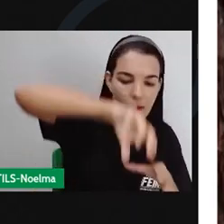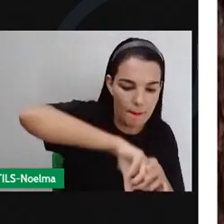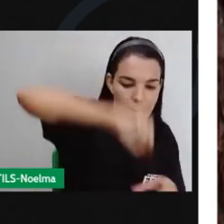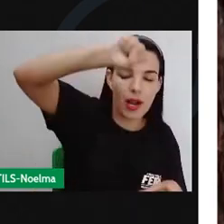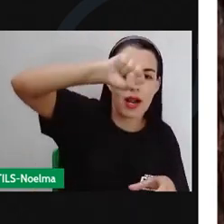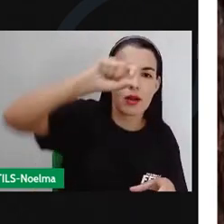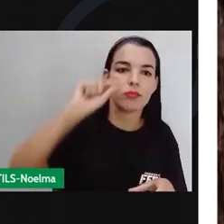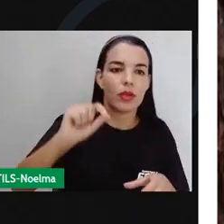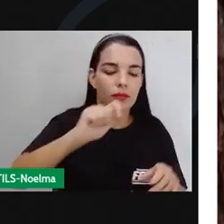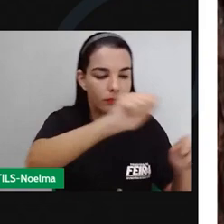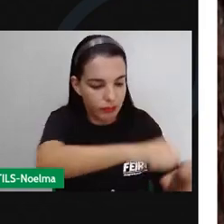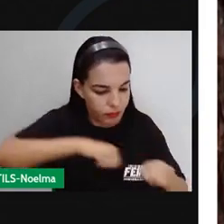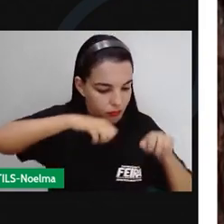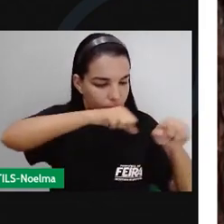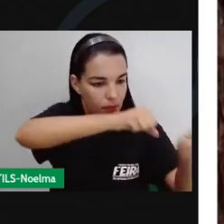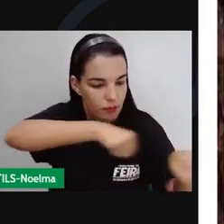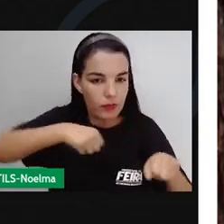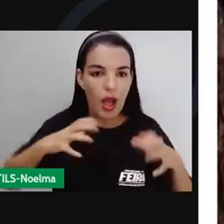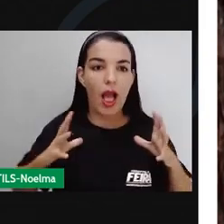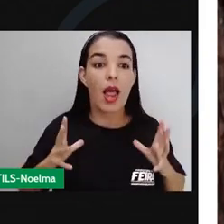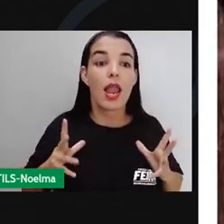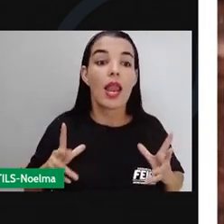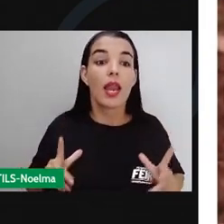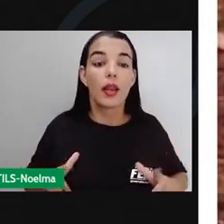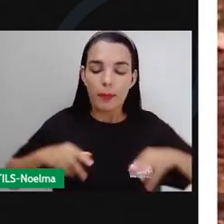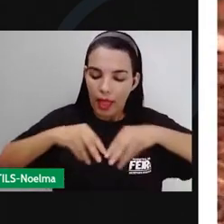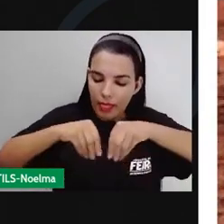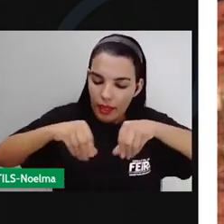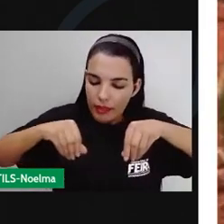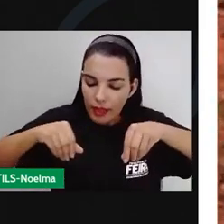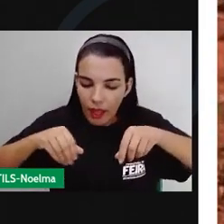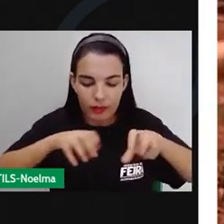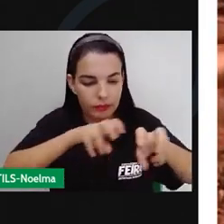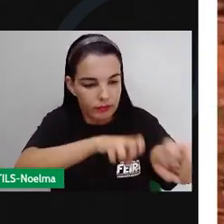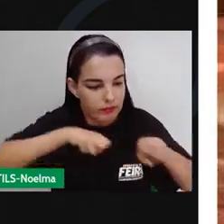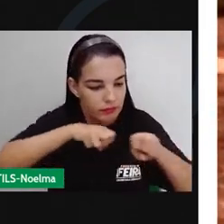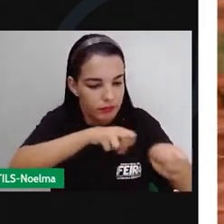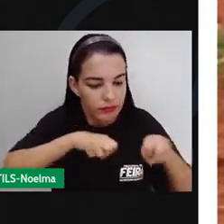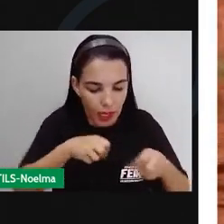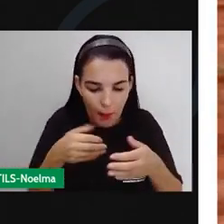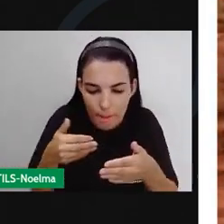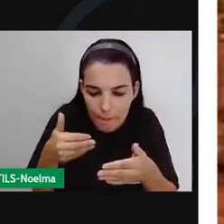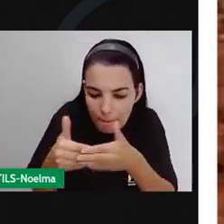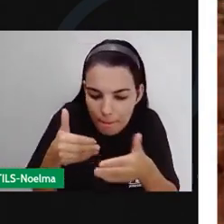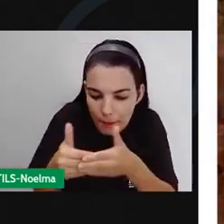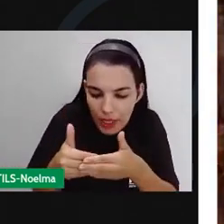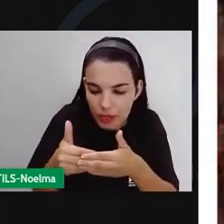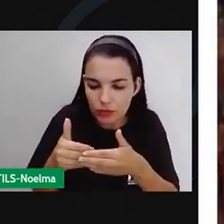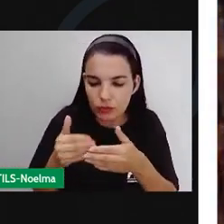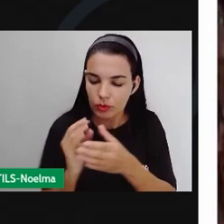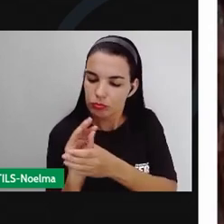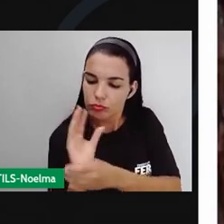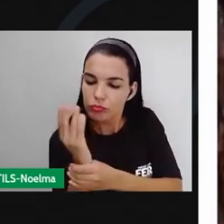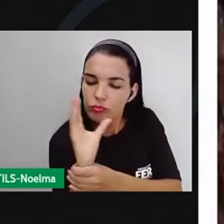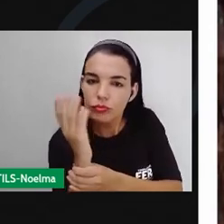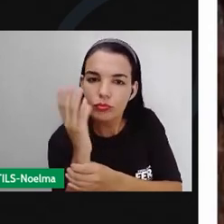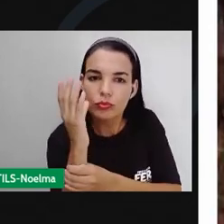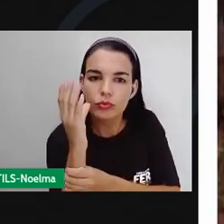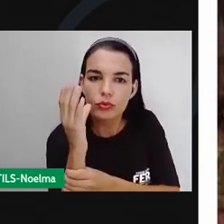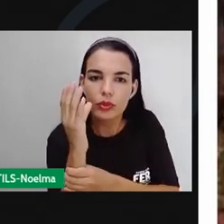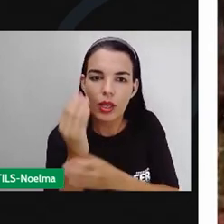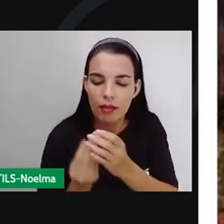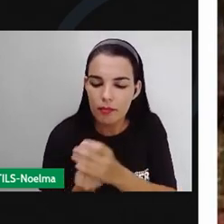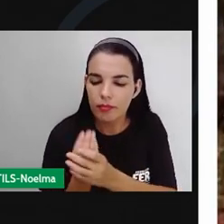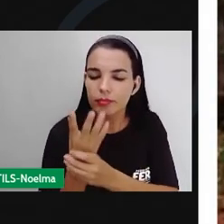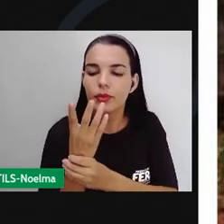feijão fazendo a limpa da terra com uma enxada pequena, próxima ao caule do broto, com poucos dias de nascido.